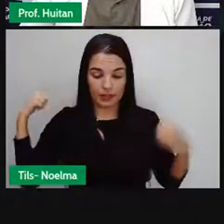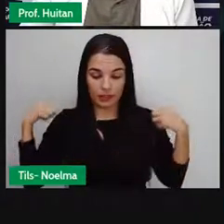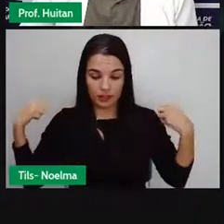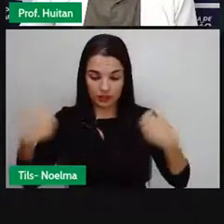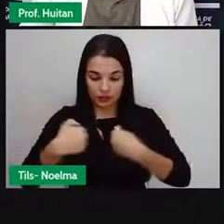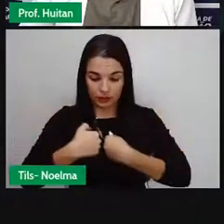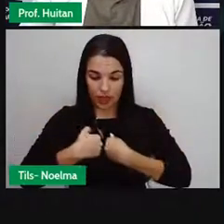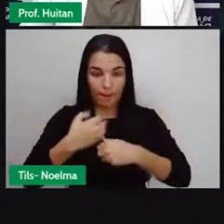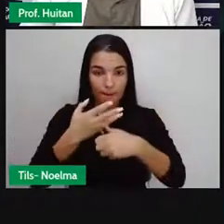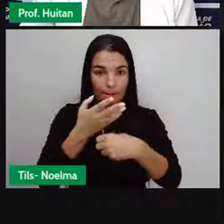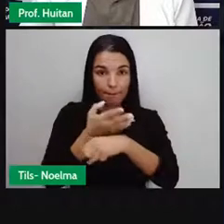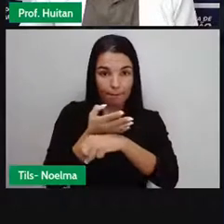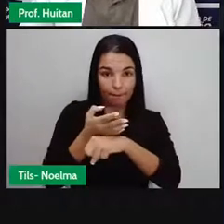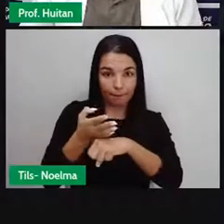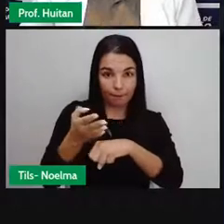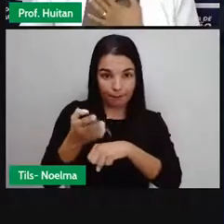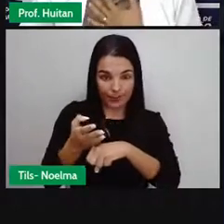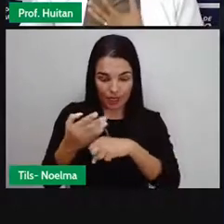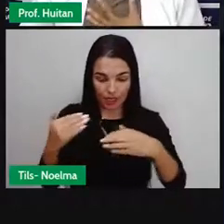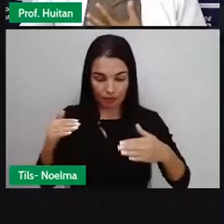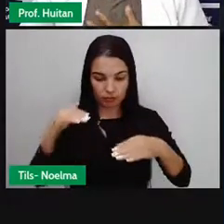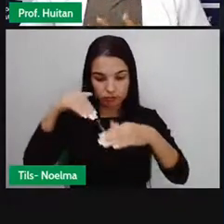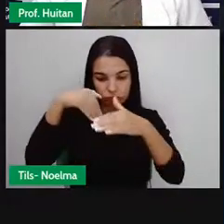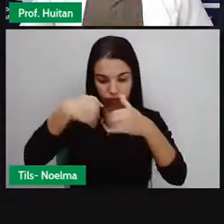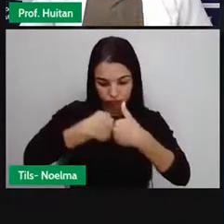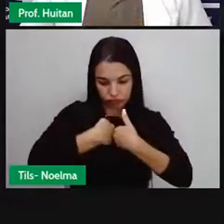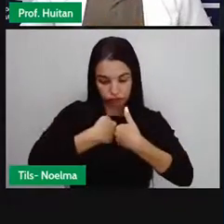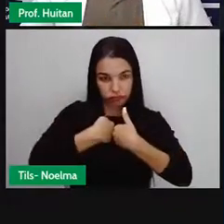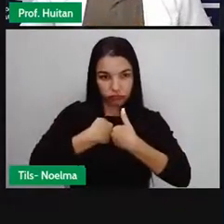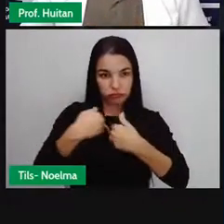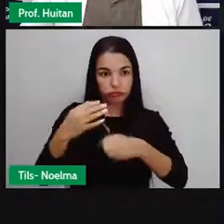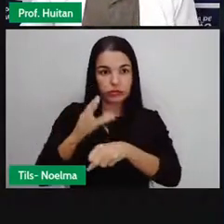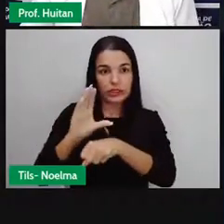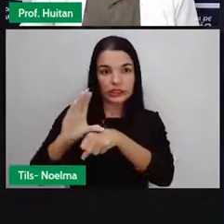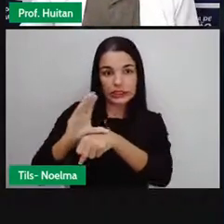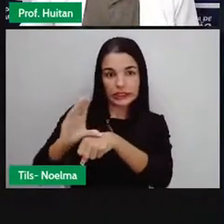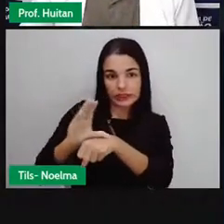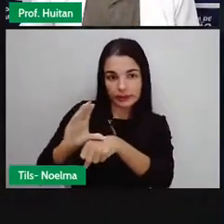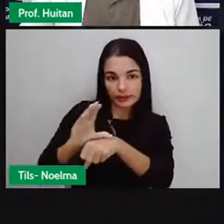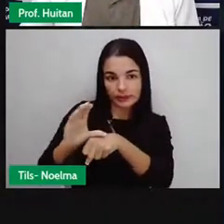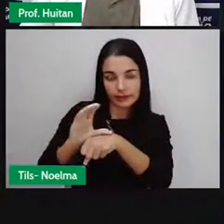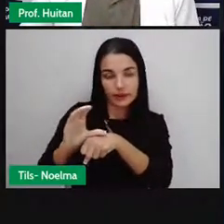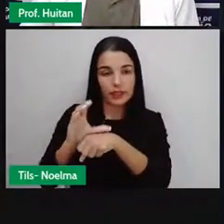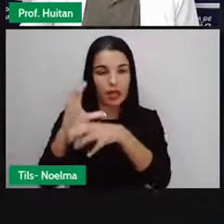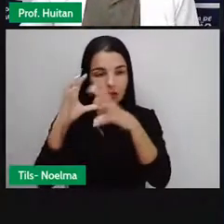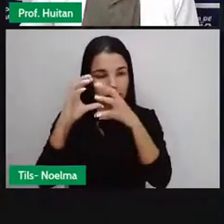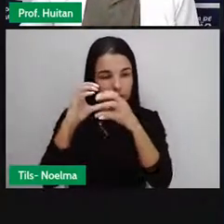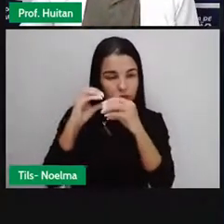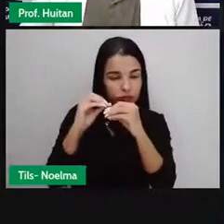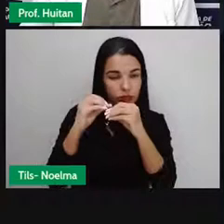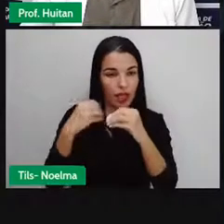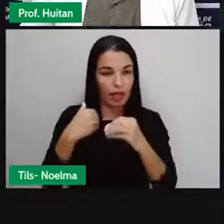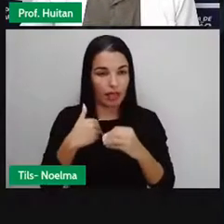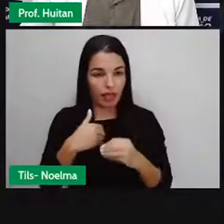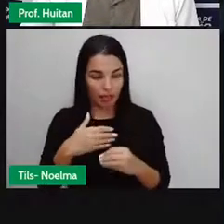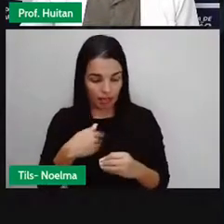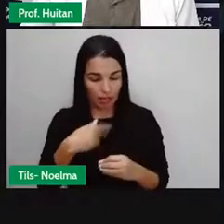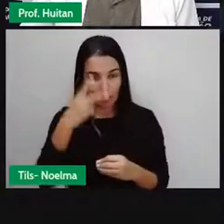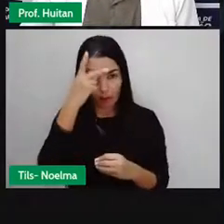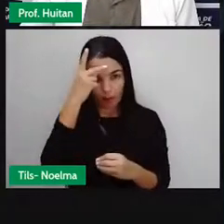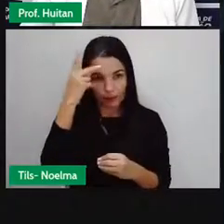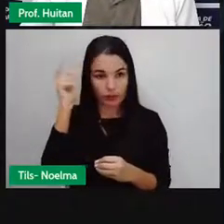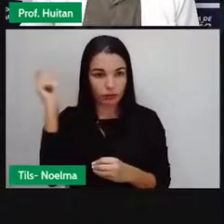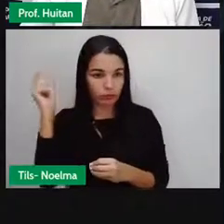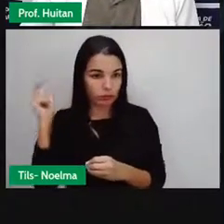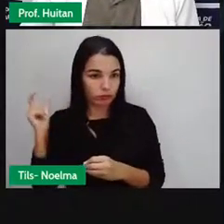guardapó branco, que está sobre uma camisa cinza. Não é cinza escuro. Eu sou uma pessoa afrodescendente,